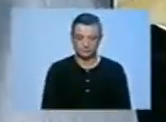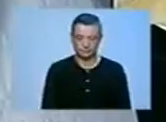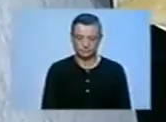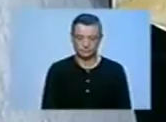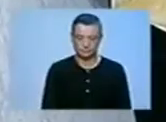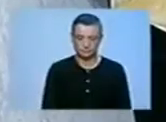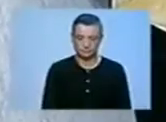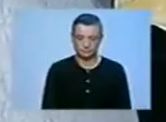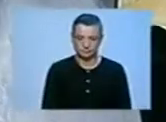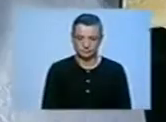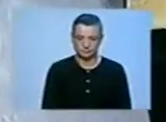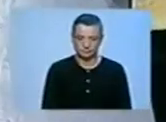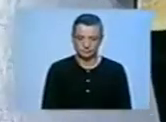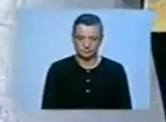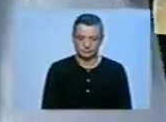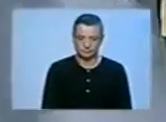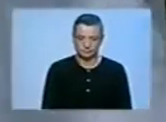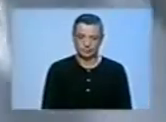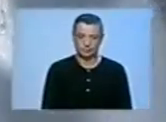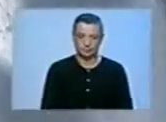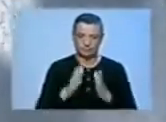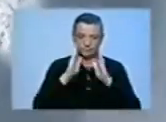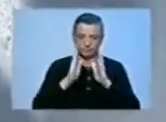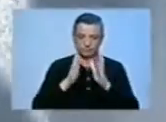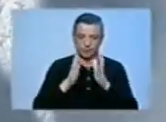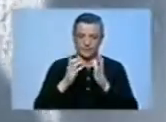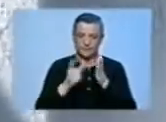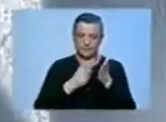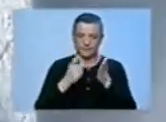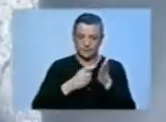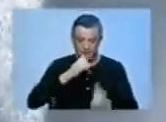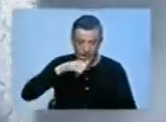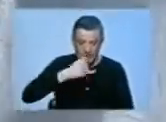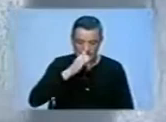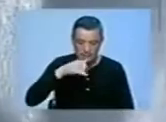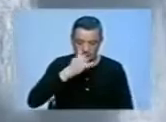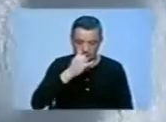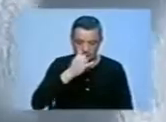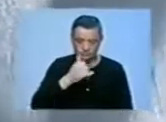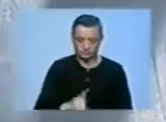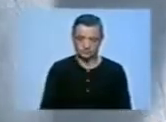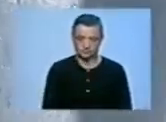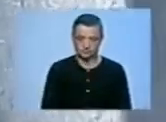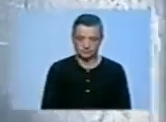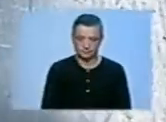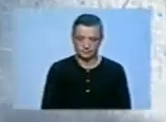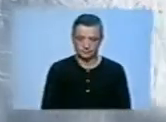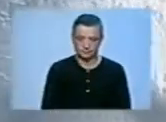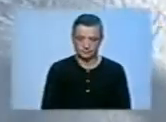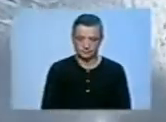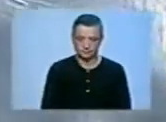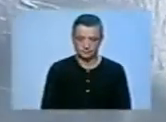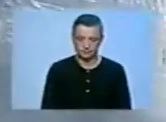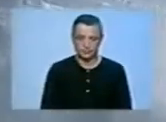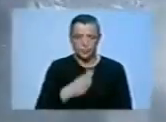1-1 podemos colocar o que nos falta de natas e ficou uma